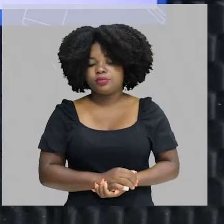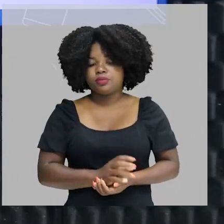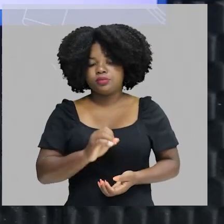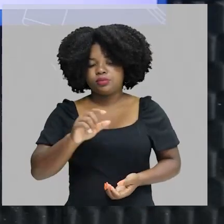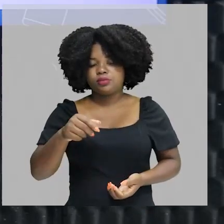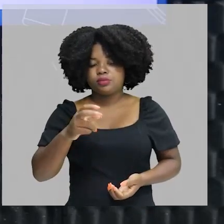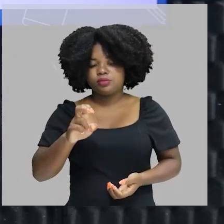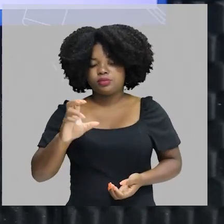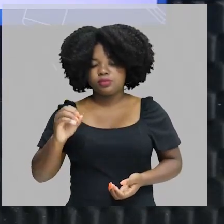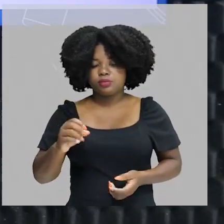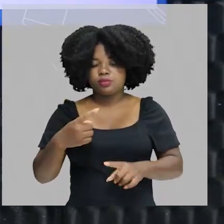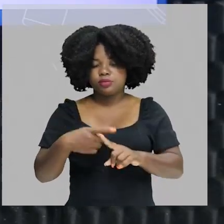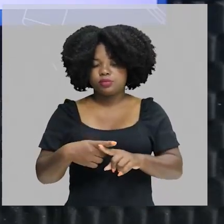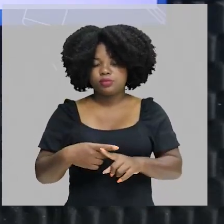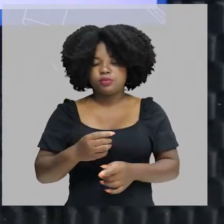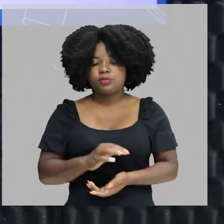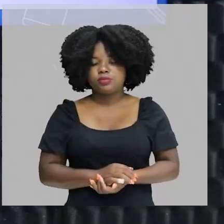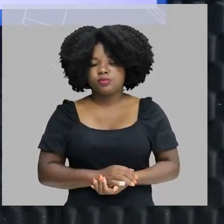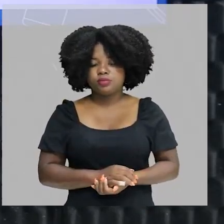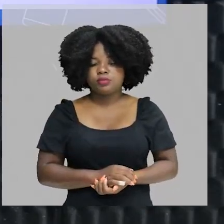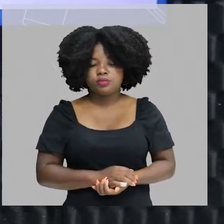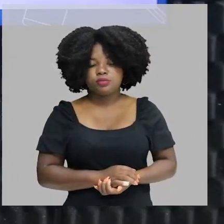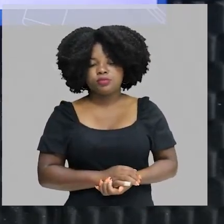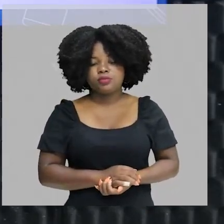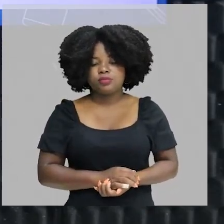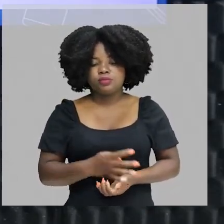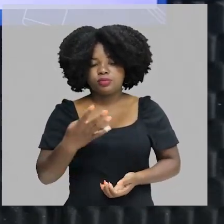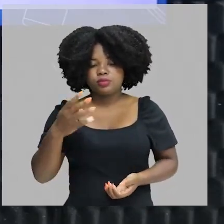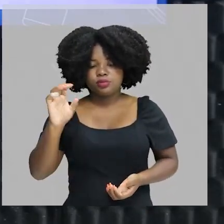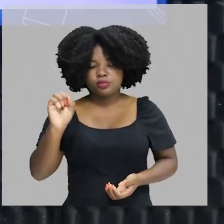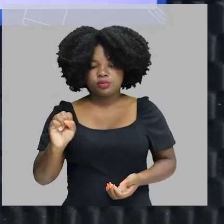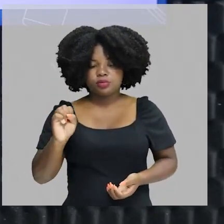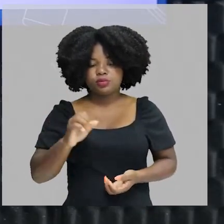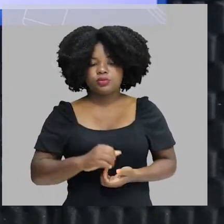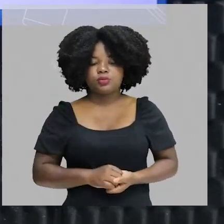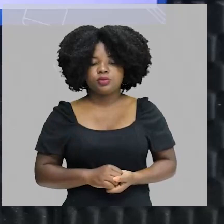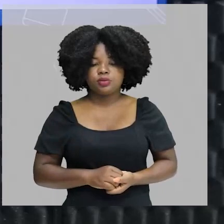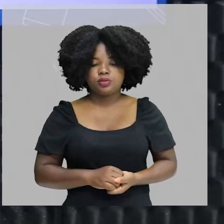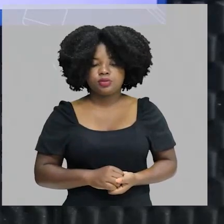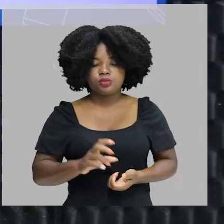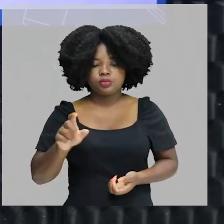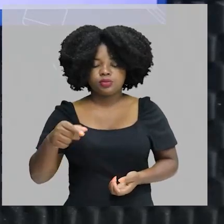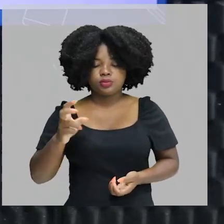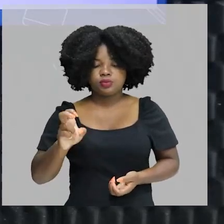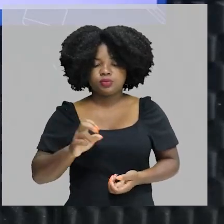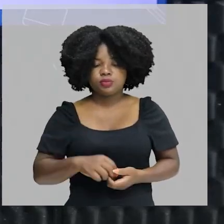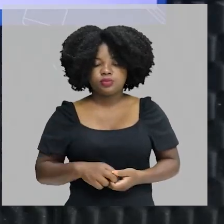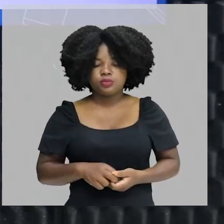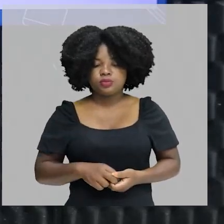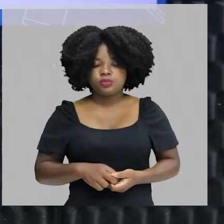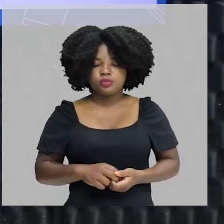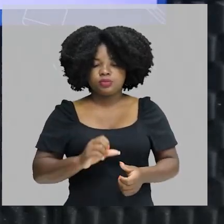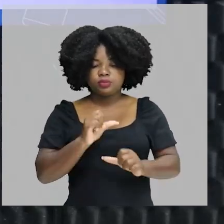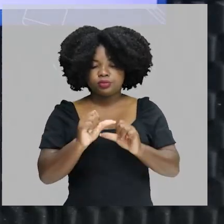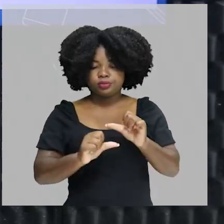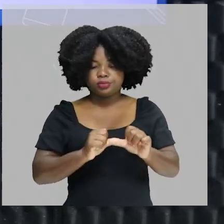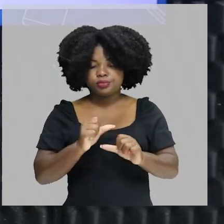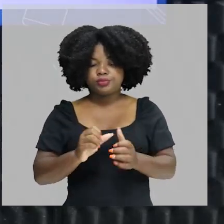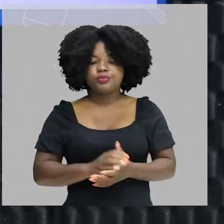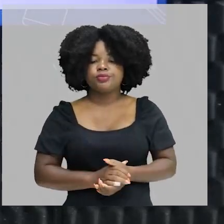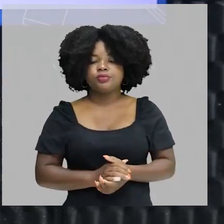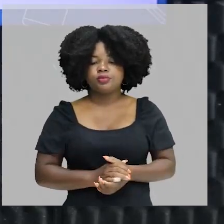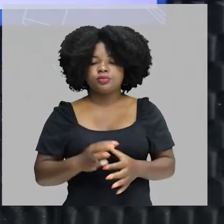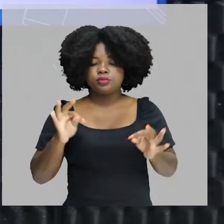0,50 vezes a massa molar do sulfeto de zinco, 48,5 gramas. E assim nós vamos transformar,